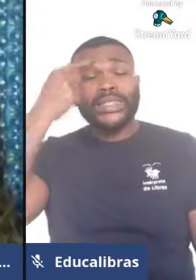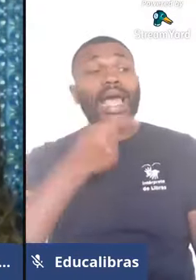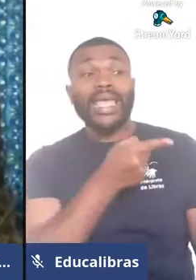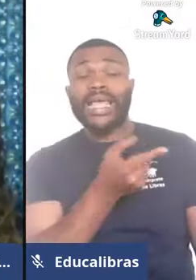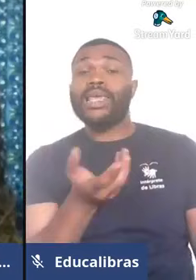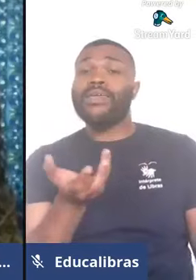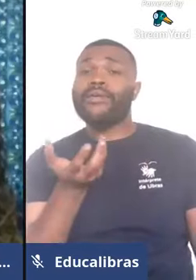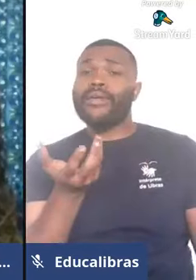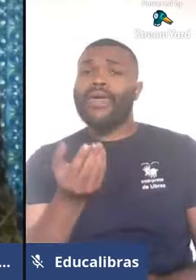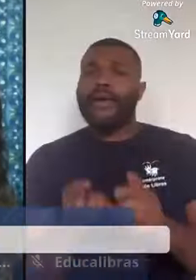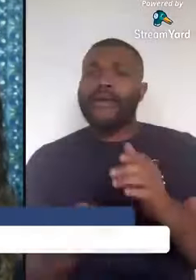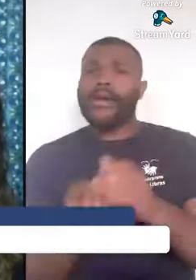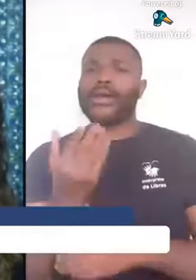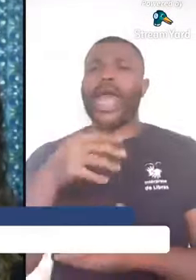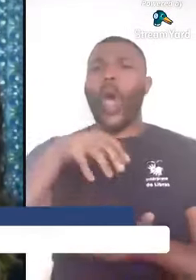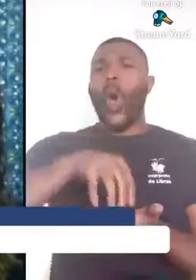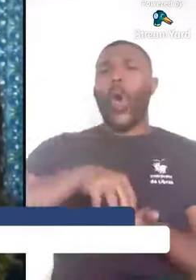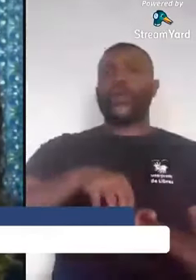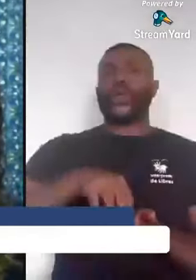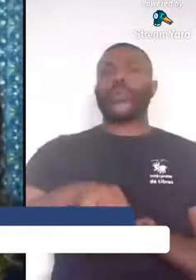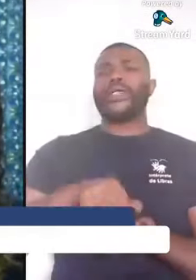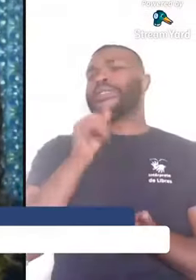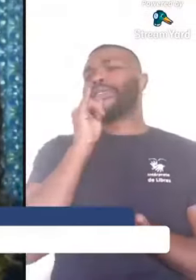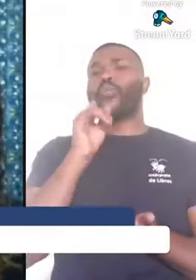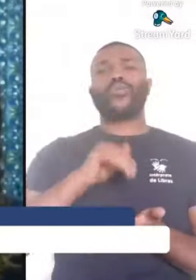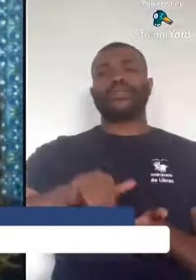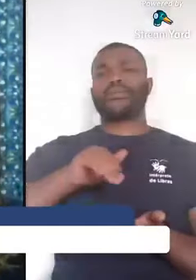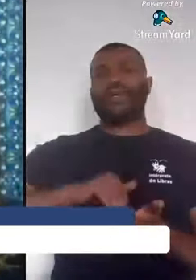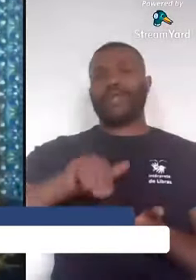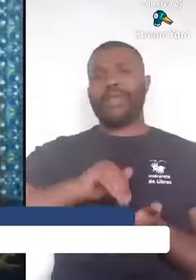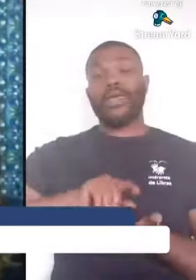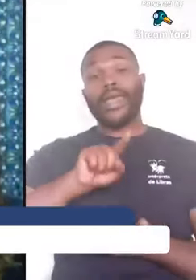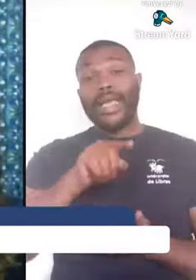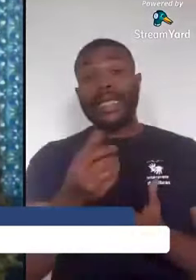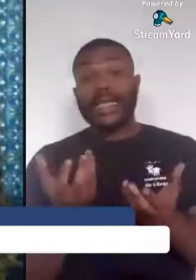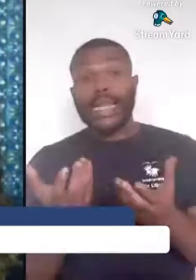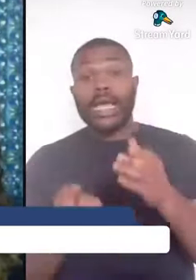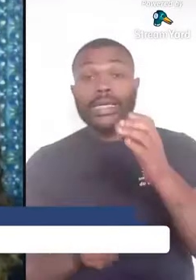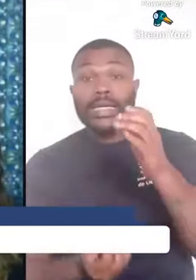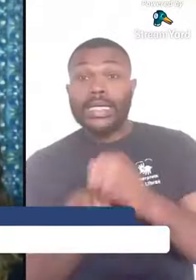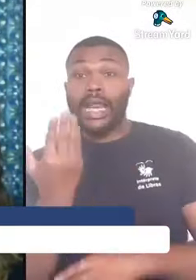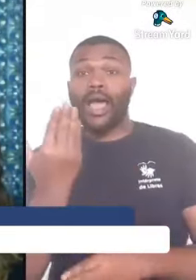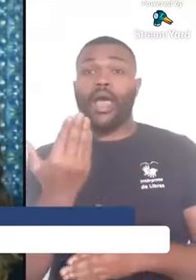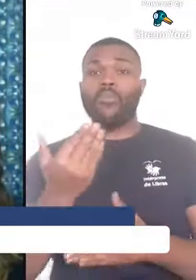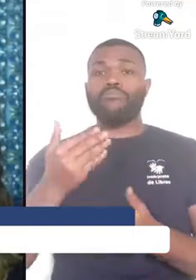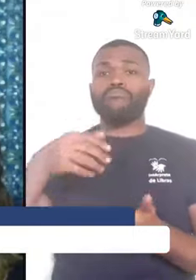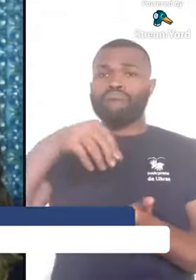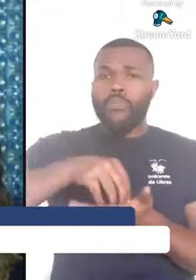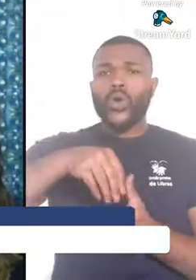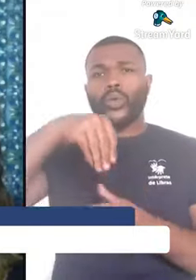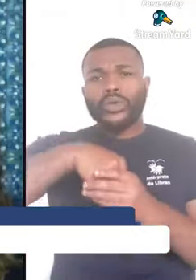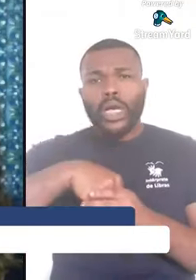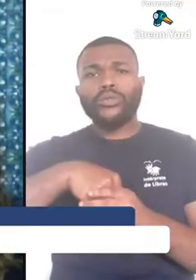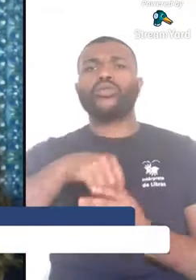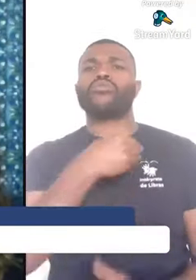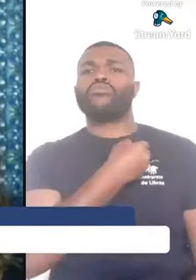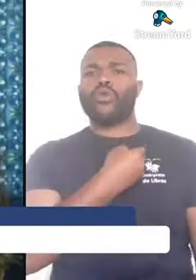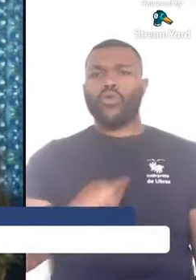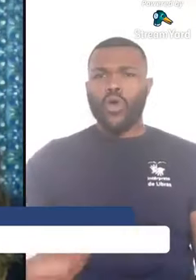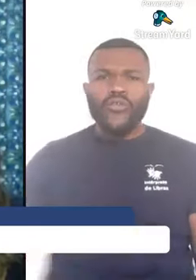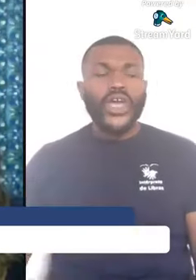Não era especificamente uma secretaria, mas ele queria criar um órgão dentro do governo que trabalhasse para promover a